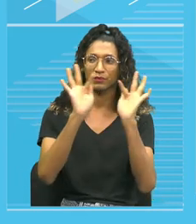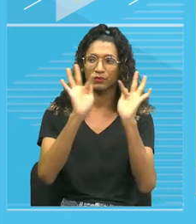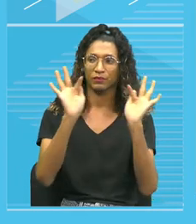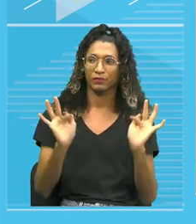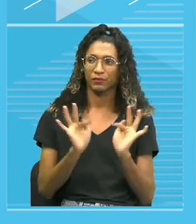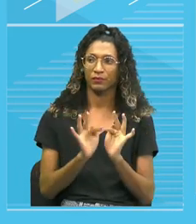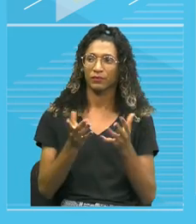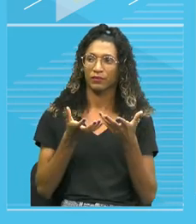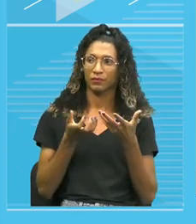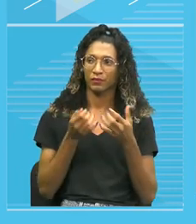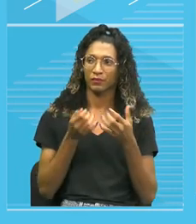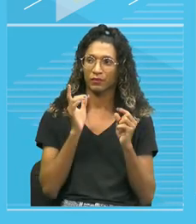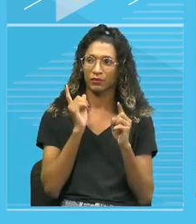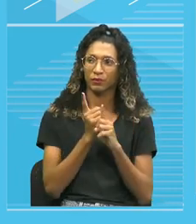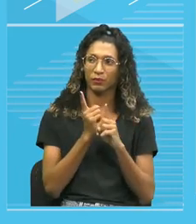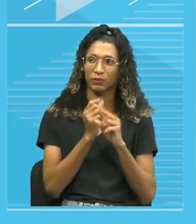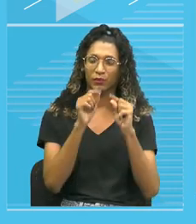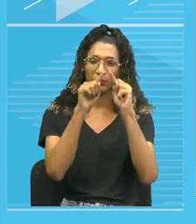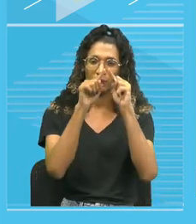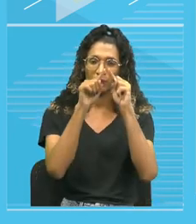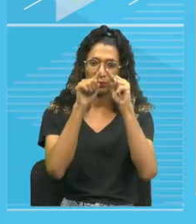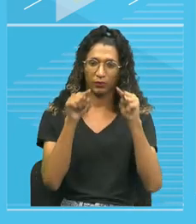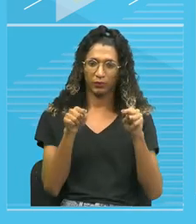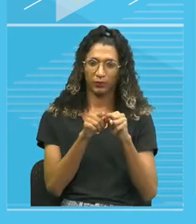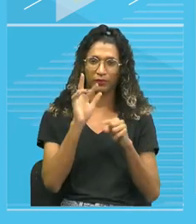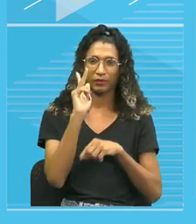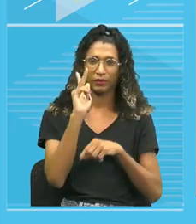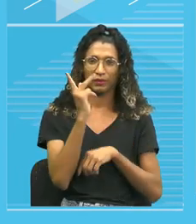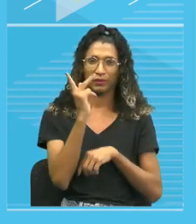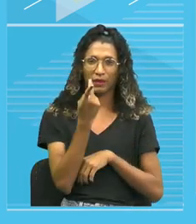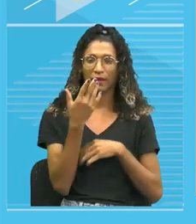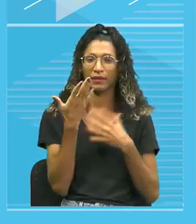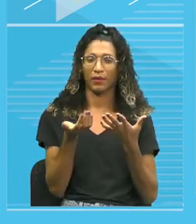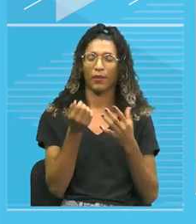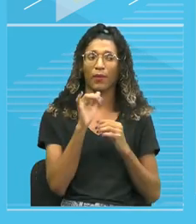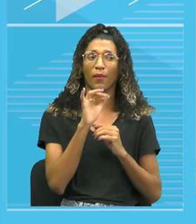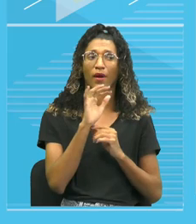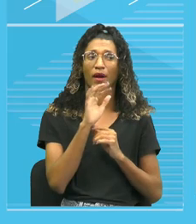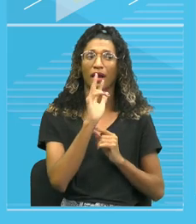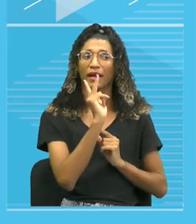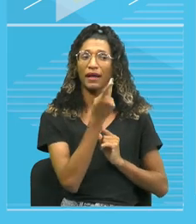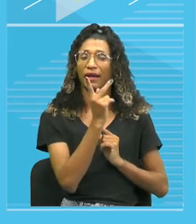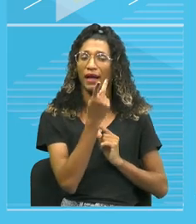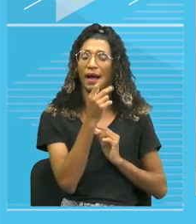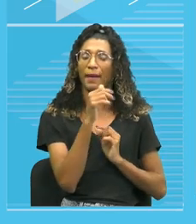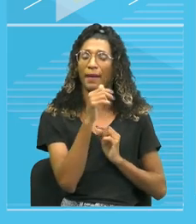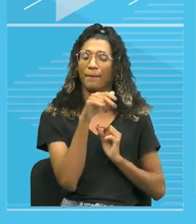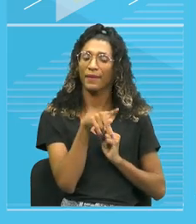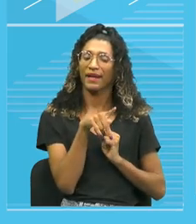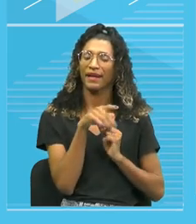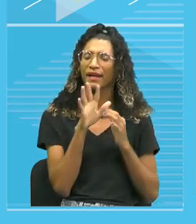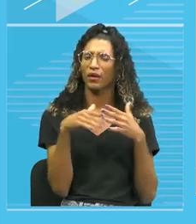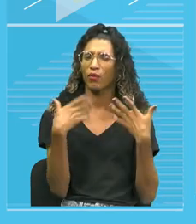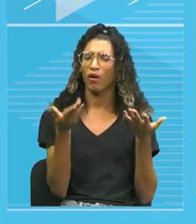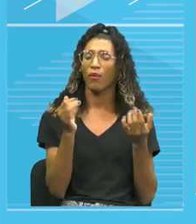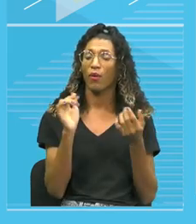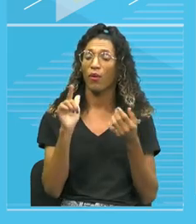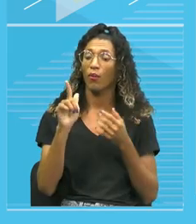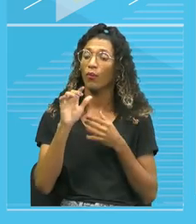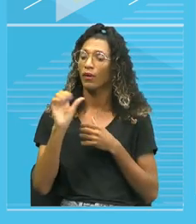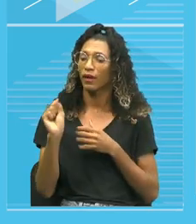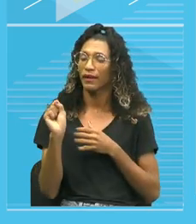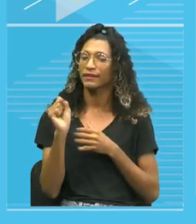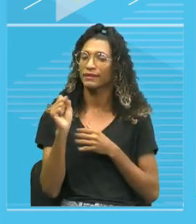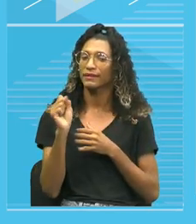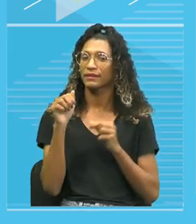o delta h vai ser igual a 40 dos produtos Quem são os produtos gás carbônico e a água